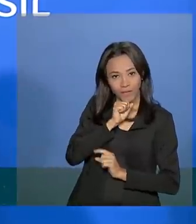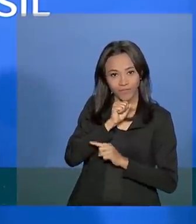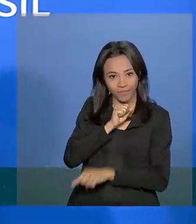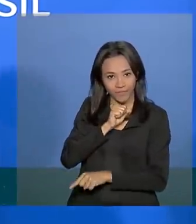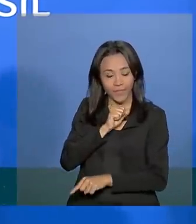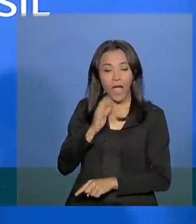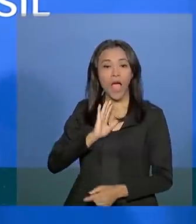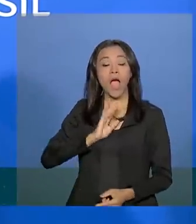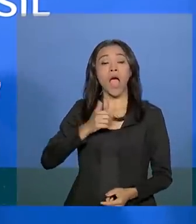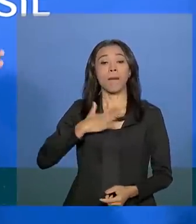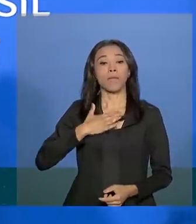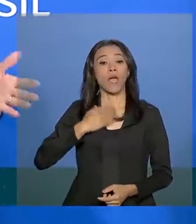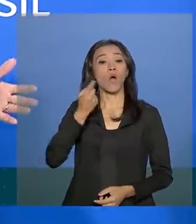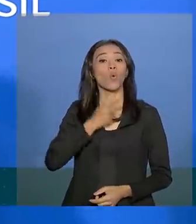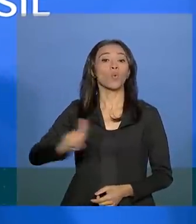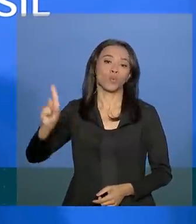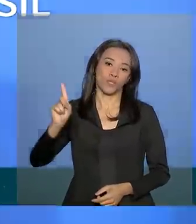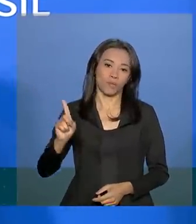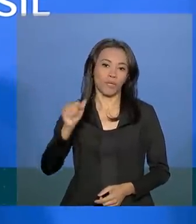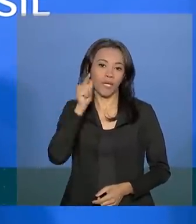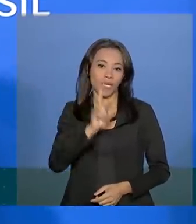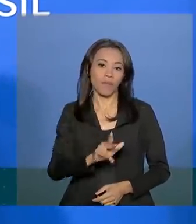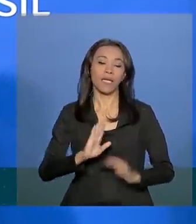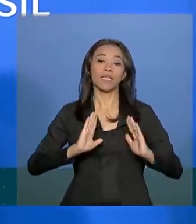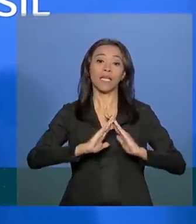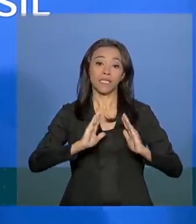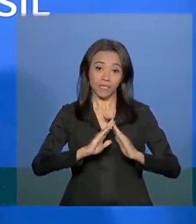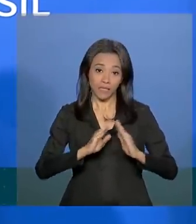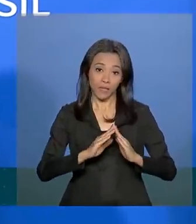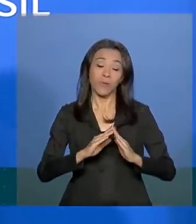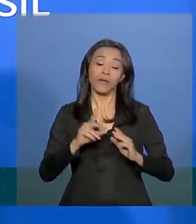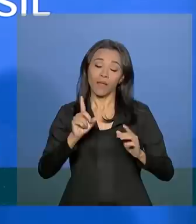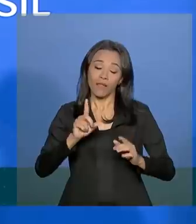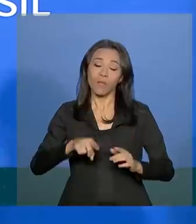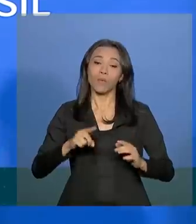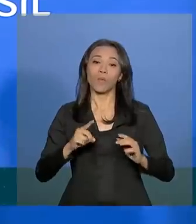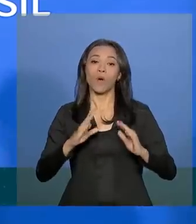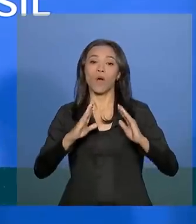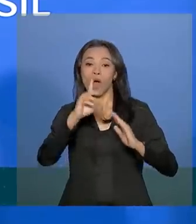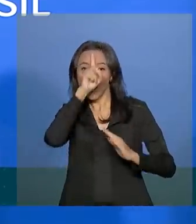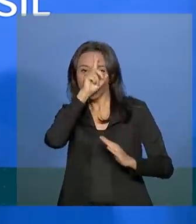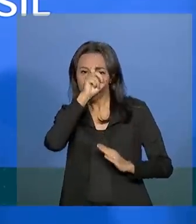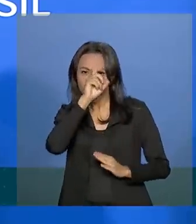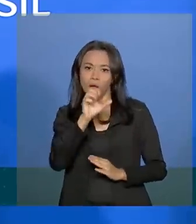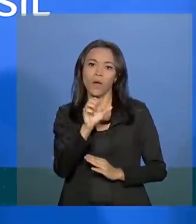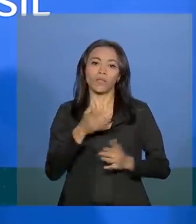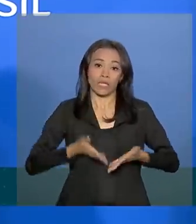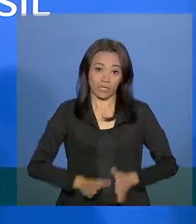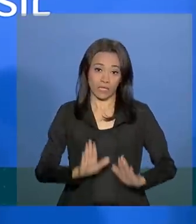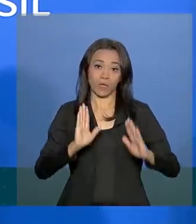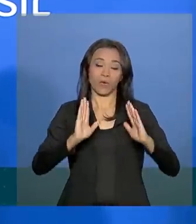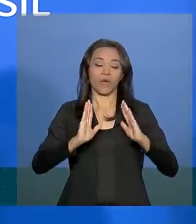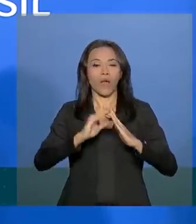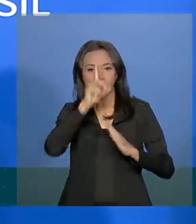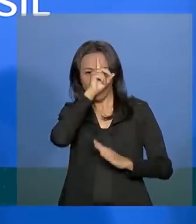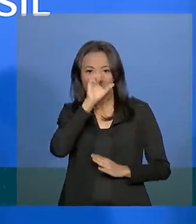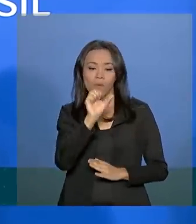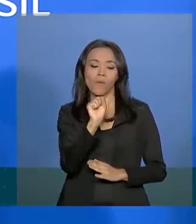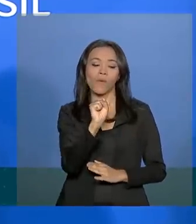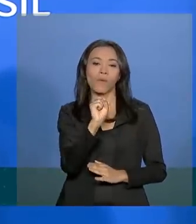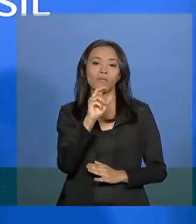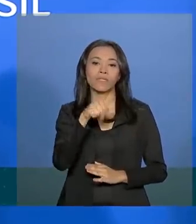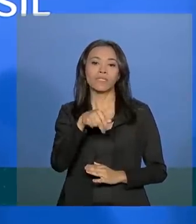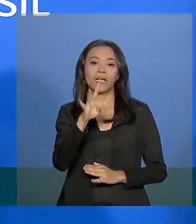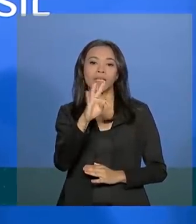irmã nasceu na santa casa de o dourado paulista vale do ribeira região mais pobre de são paulo